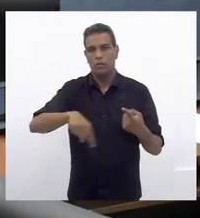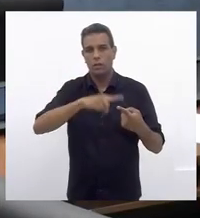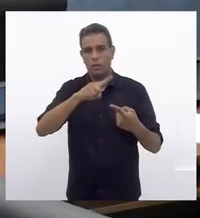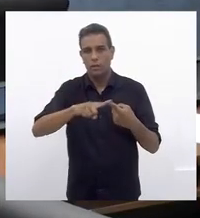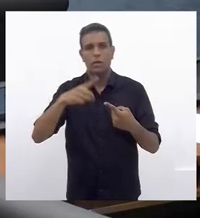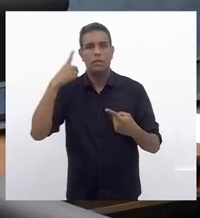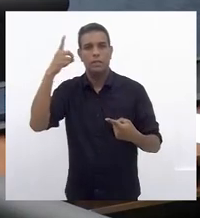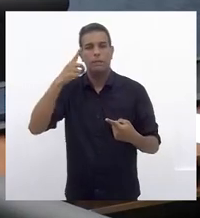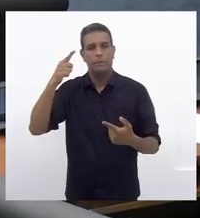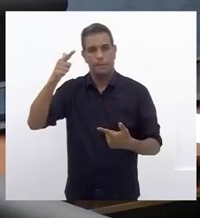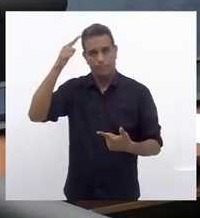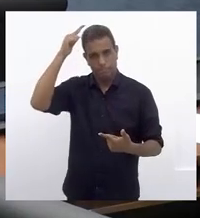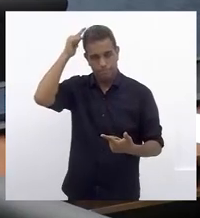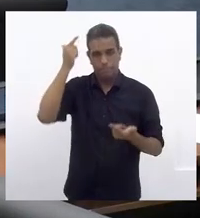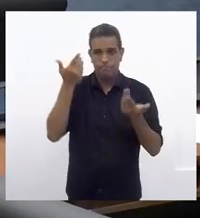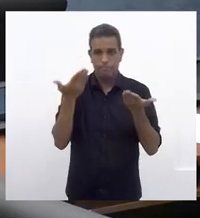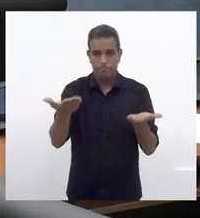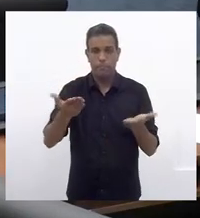Alô.